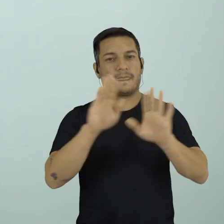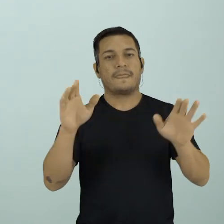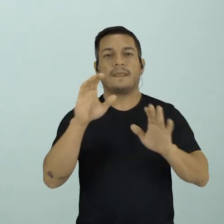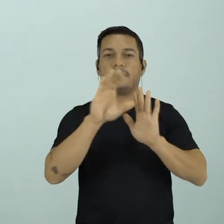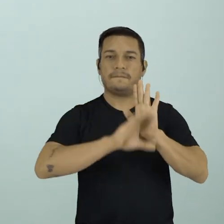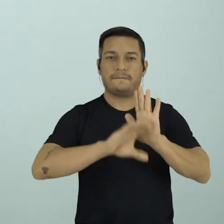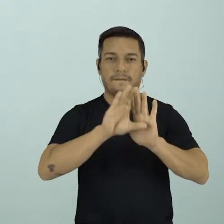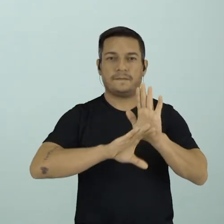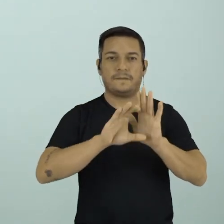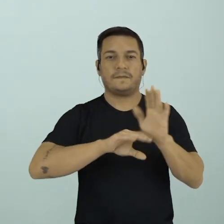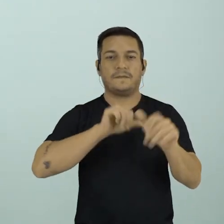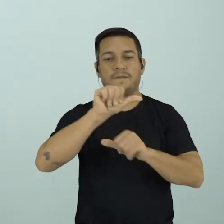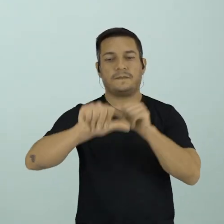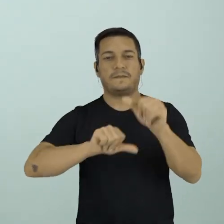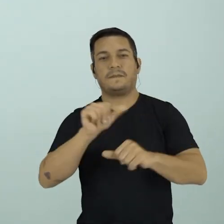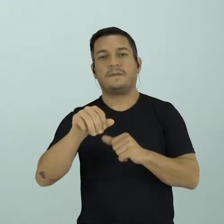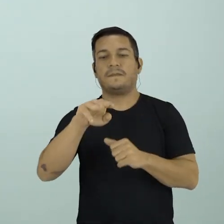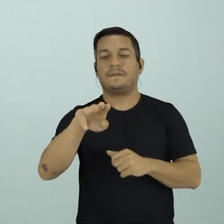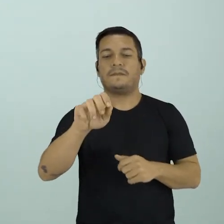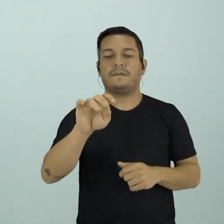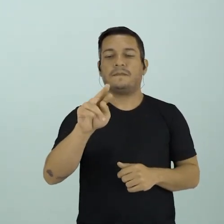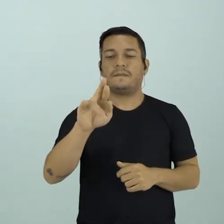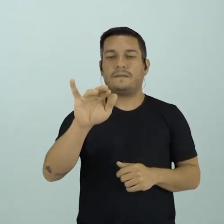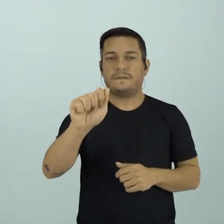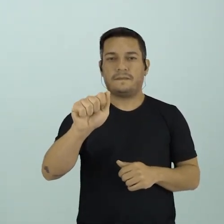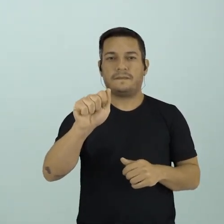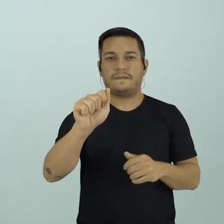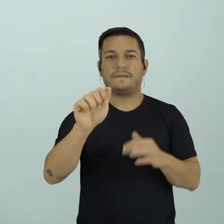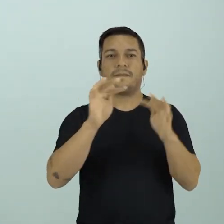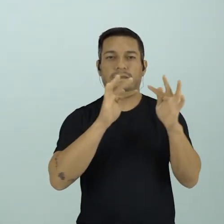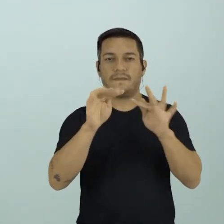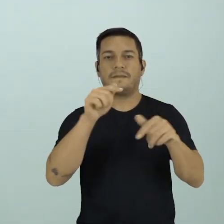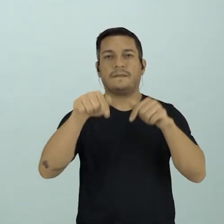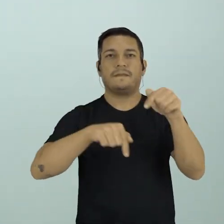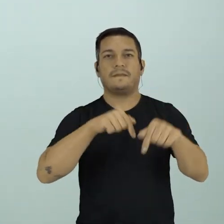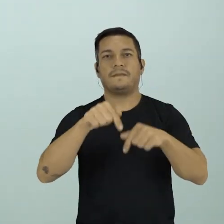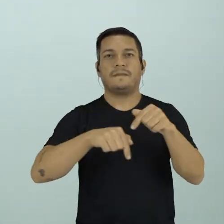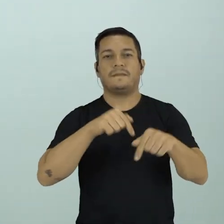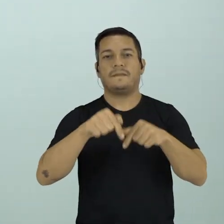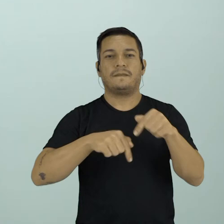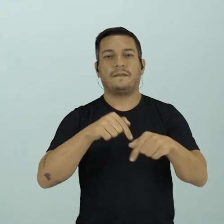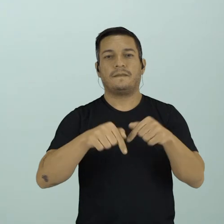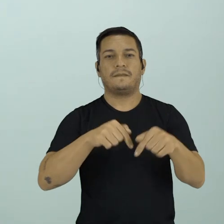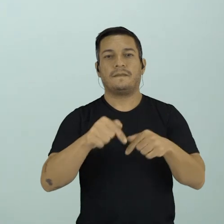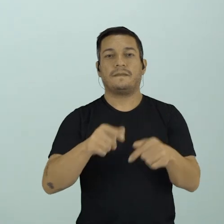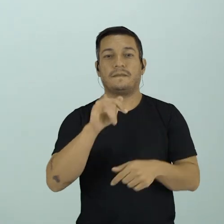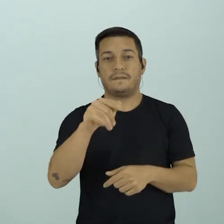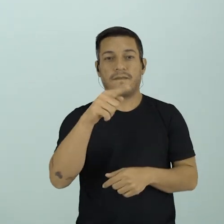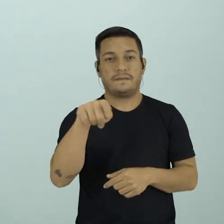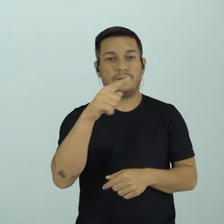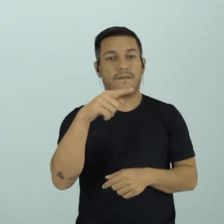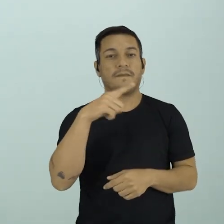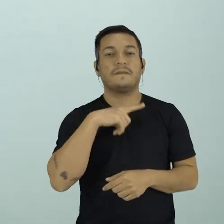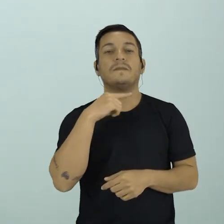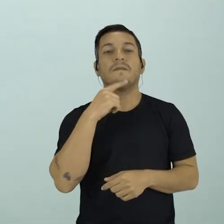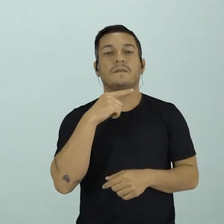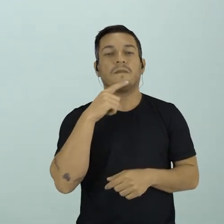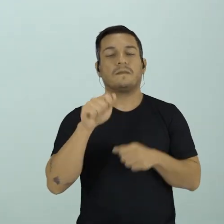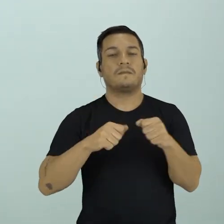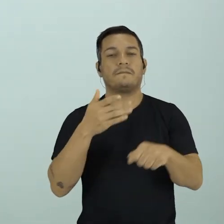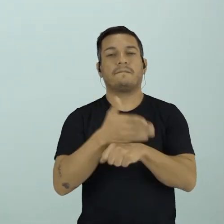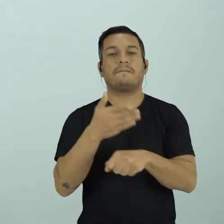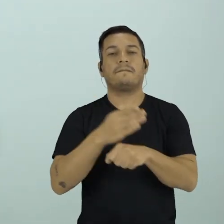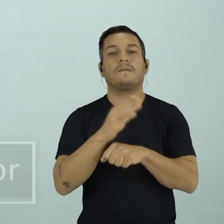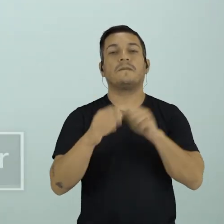assunto sobre transformação da matéria, transformações físicas e químicas. Se você ainda tem alguma dúvida, você pode